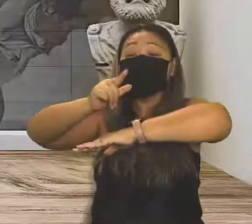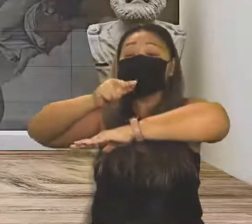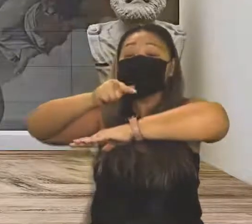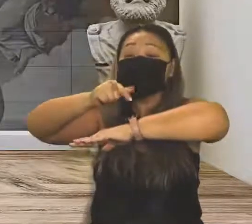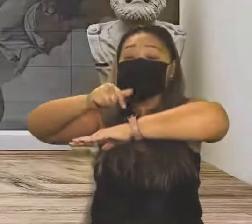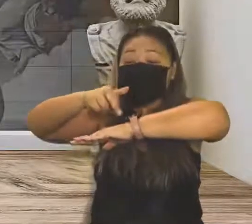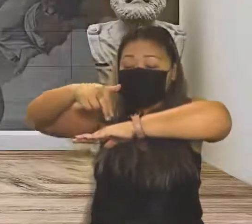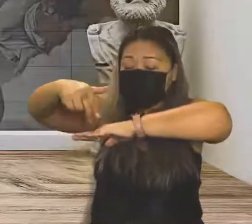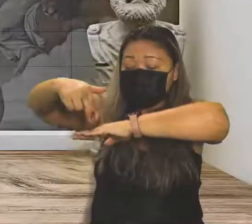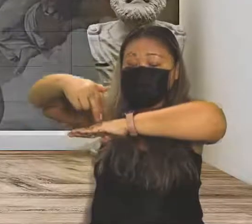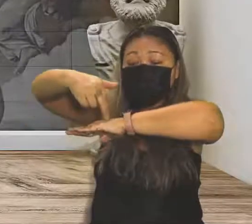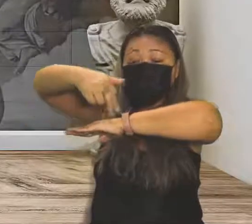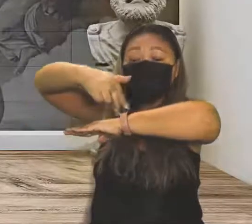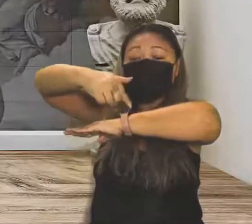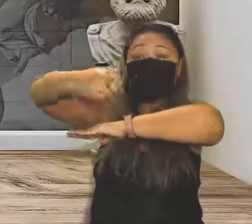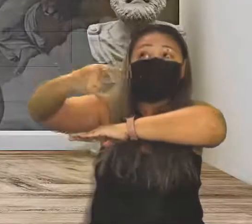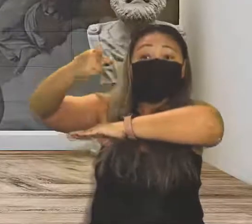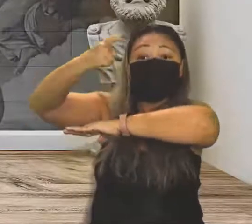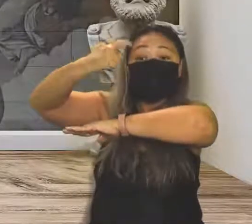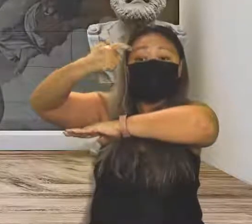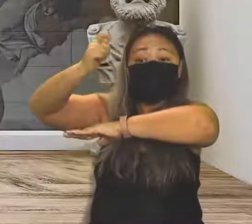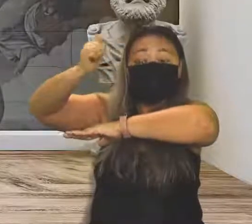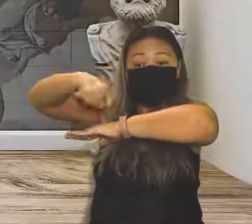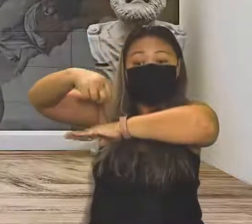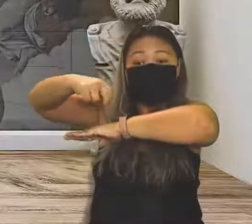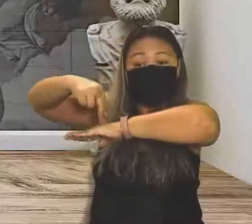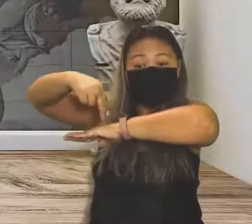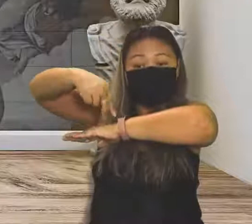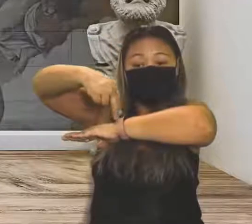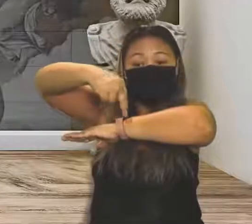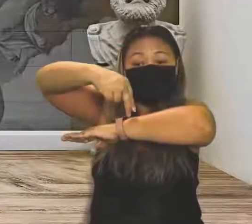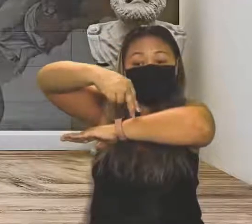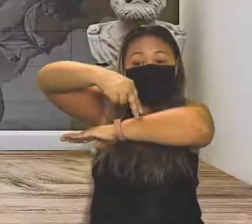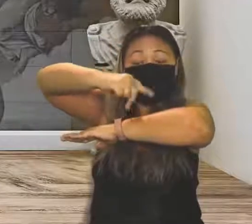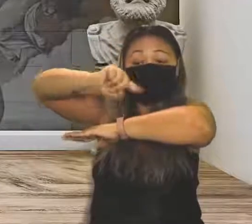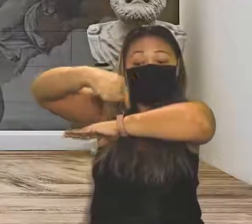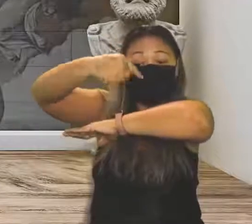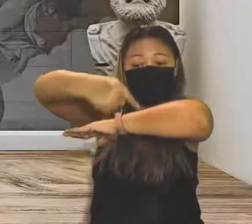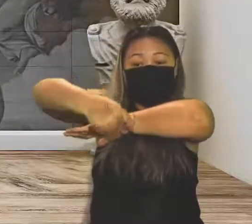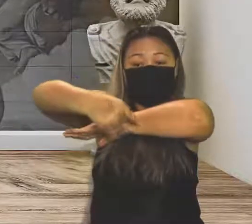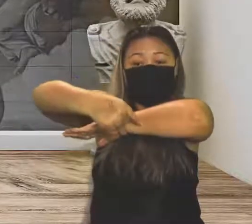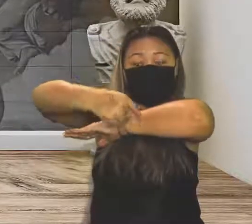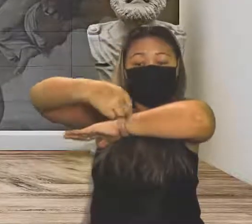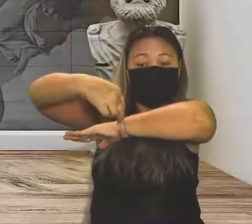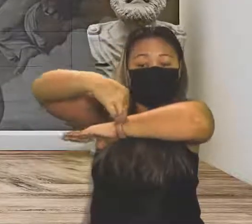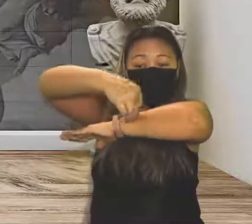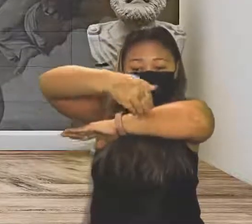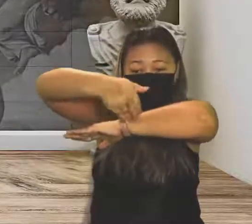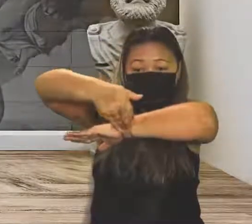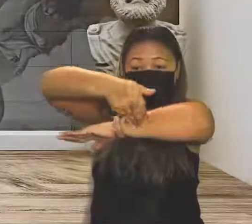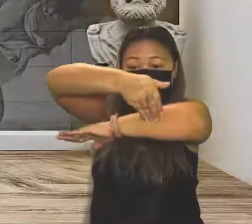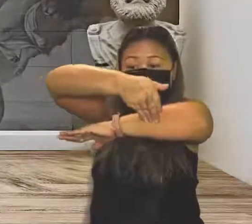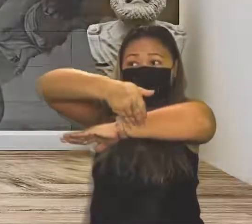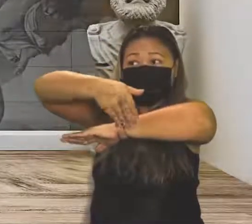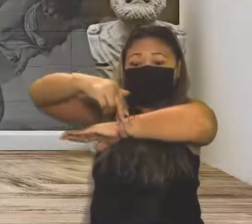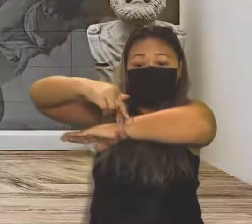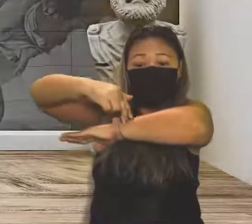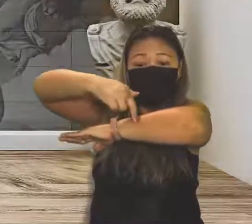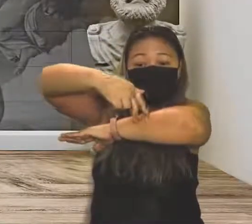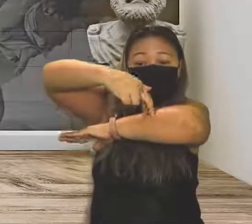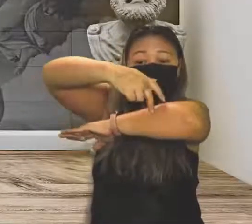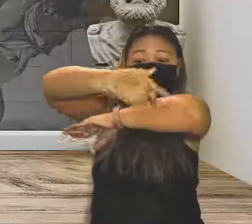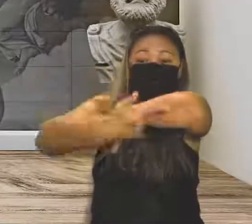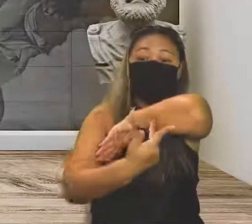água, eu vou passar. O meu sentido diz que eu posso passar, porque após a água tem uma estrada. Aí quando eu passo,